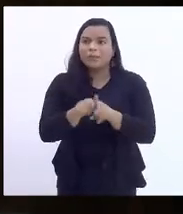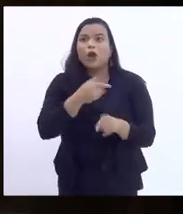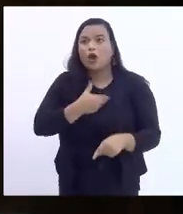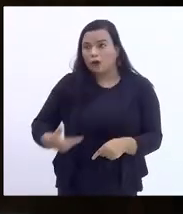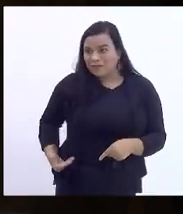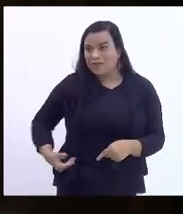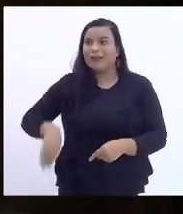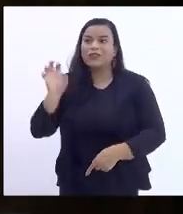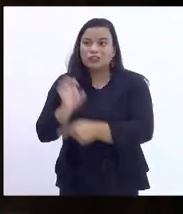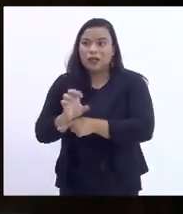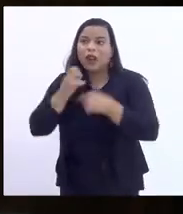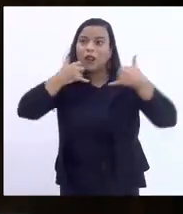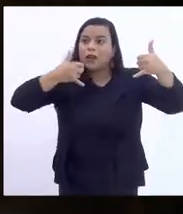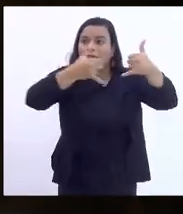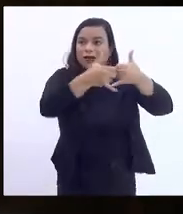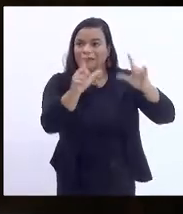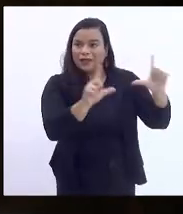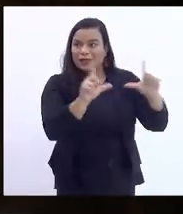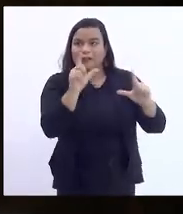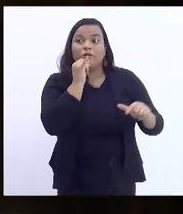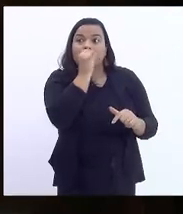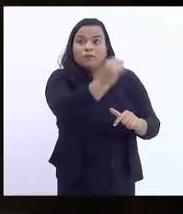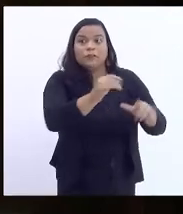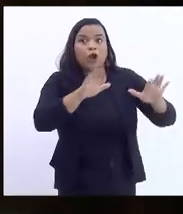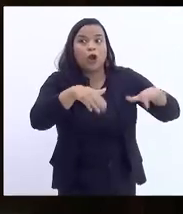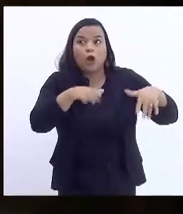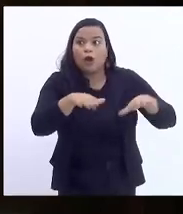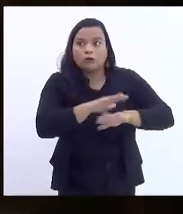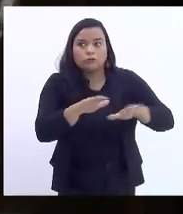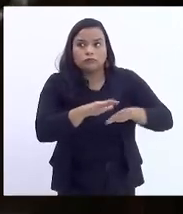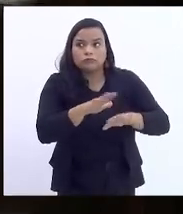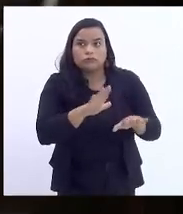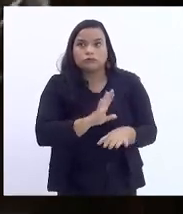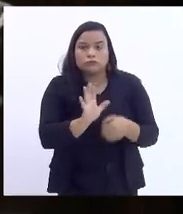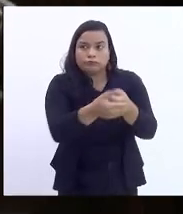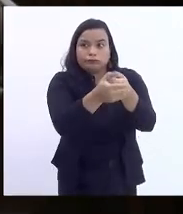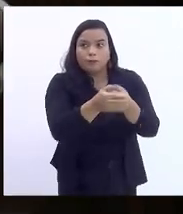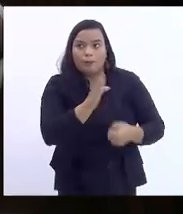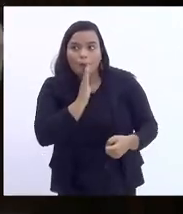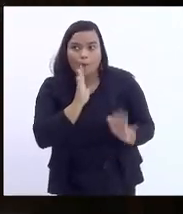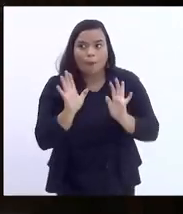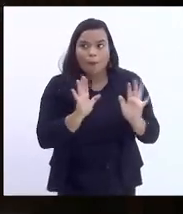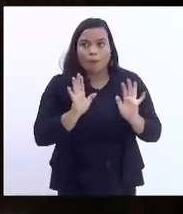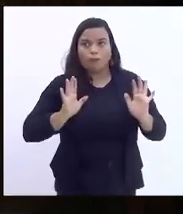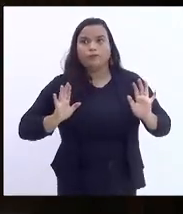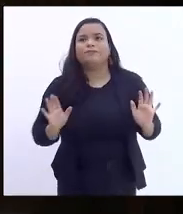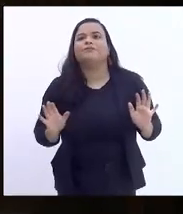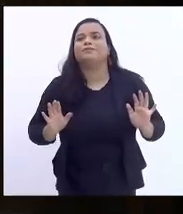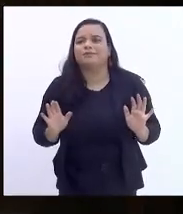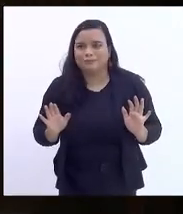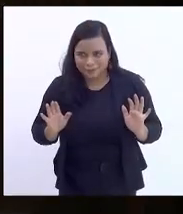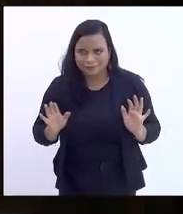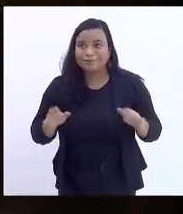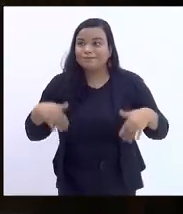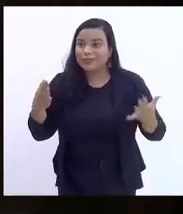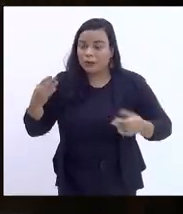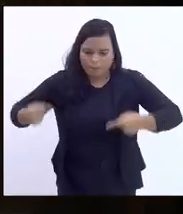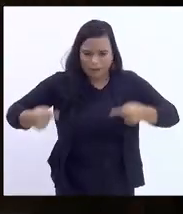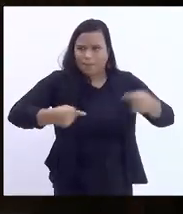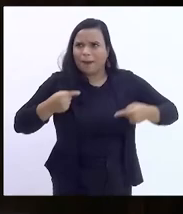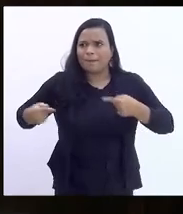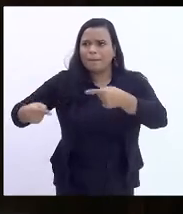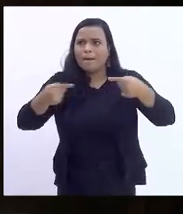liga para televisão para não dar caminhamento Você sabe de alguma coisa que aconteceu então a disputa das